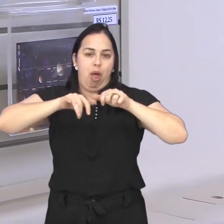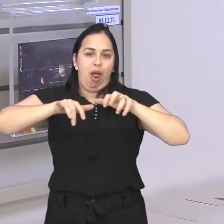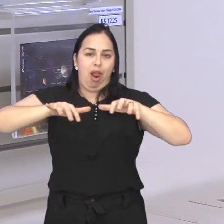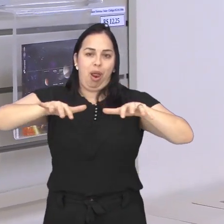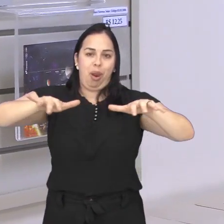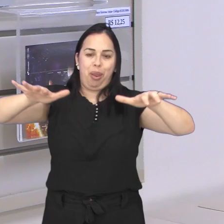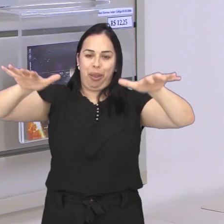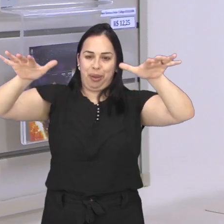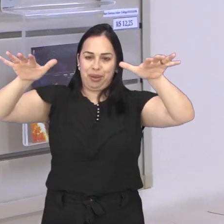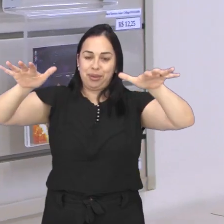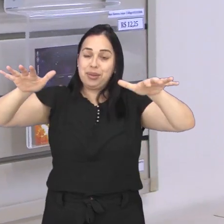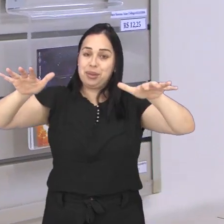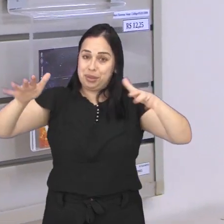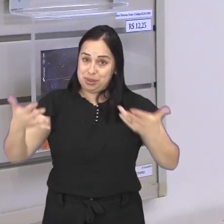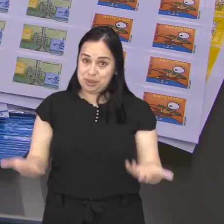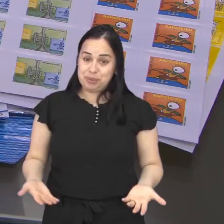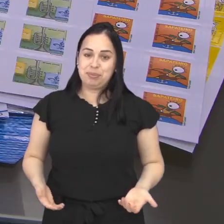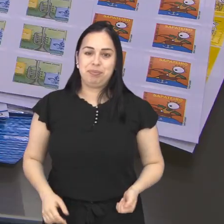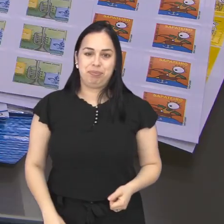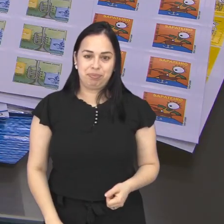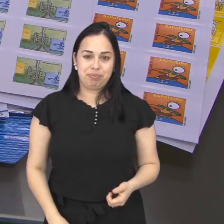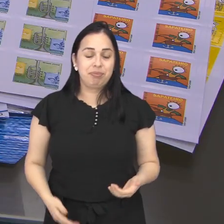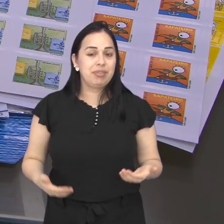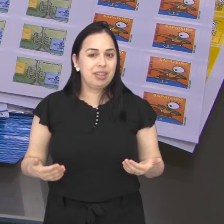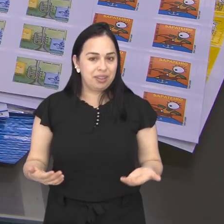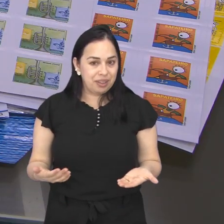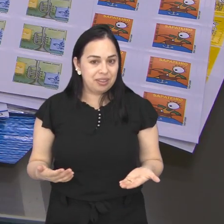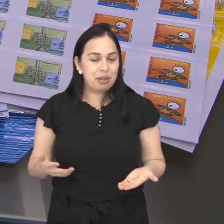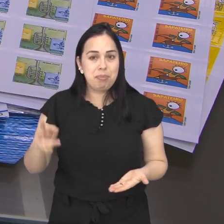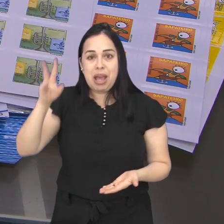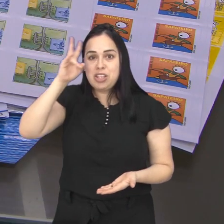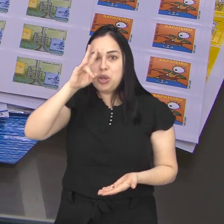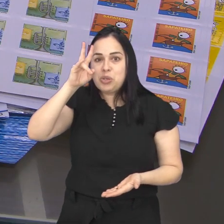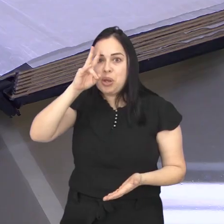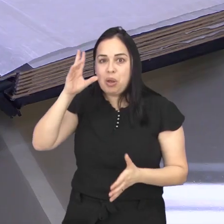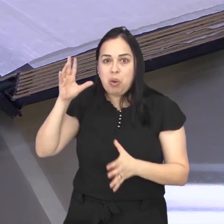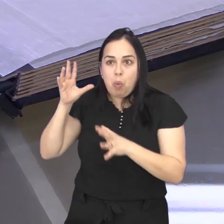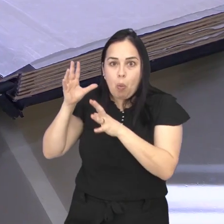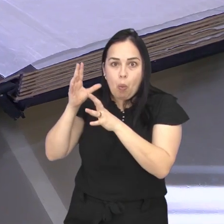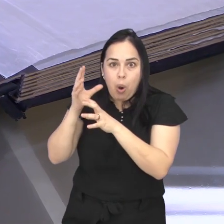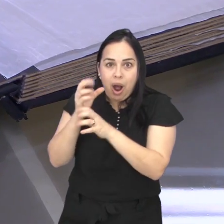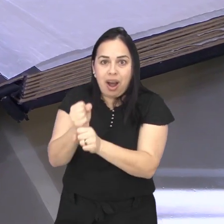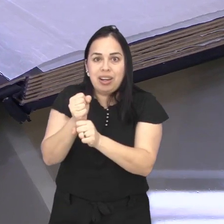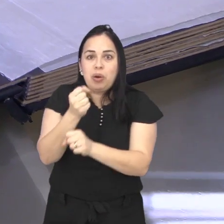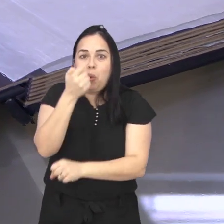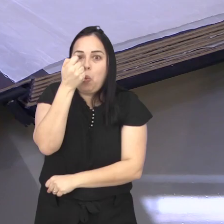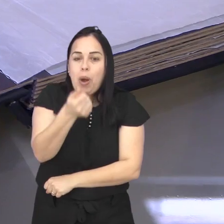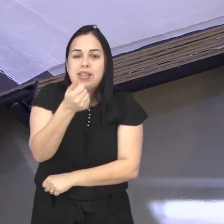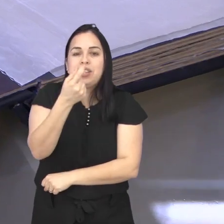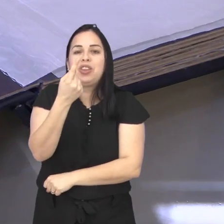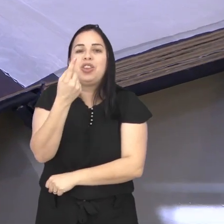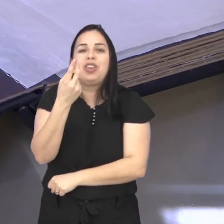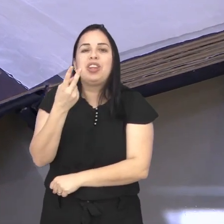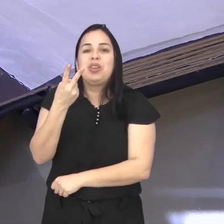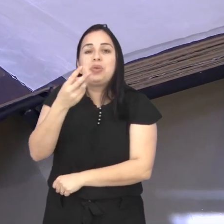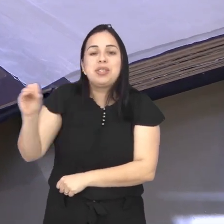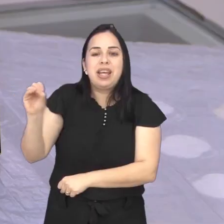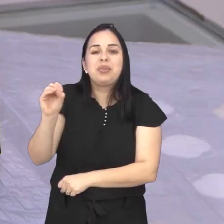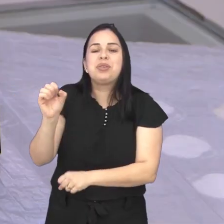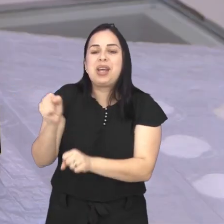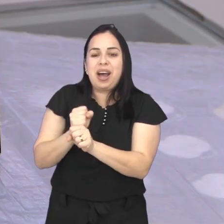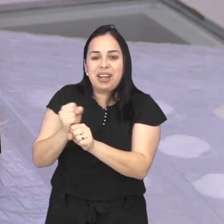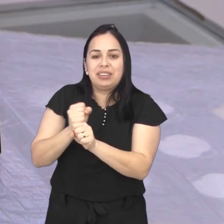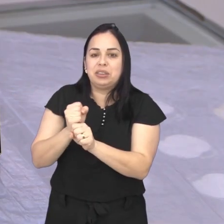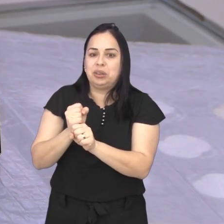ganhou o mundo com o seu colorido e a sua representatividade. Nesta trajetória de quase 2 séculos, os